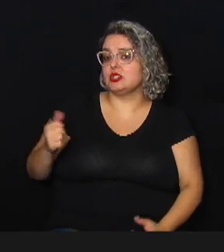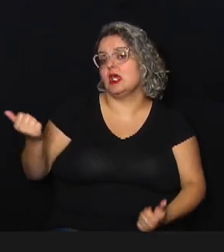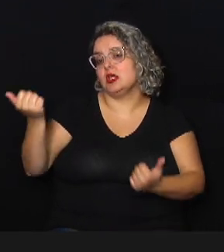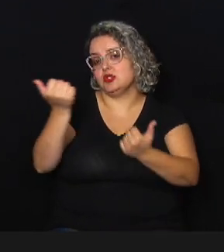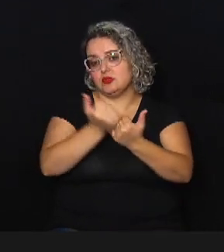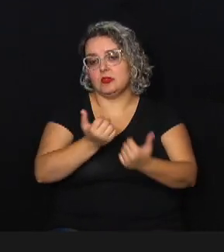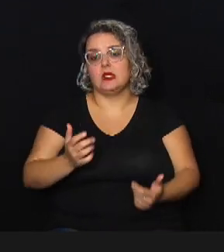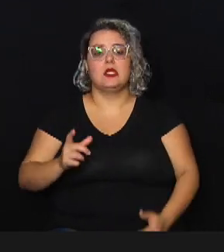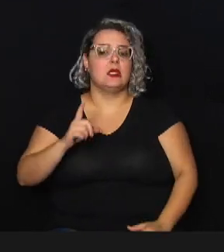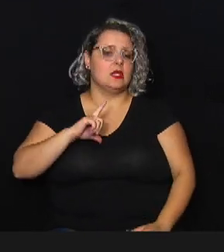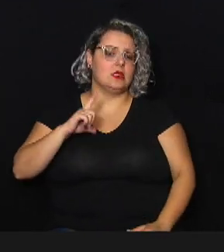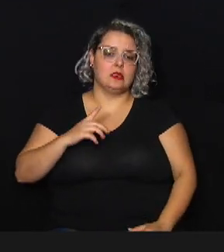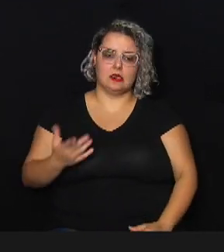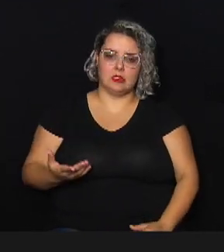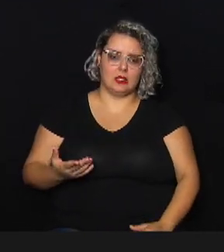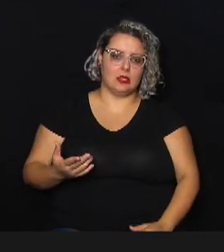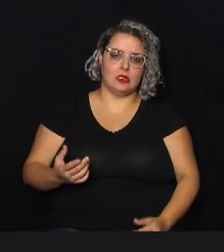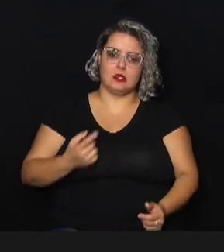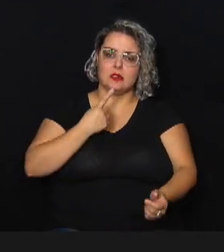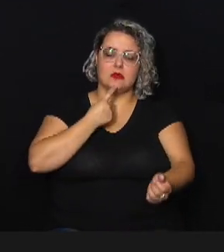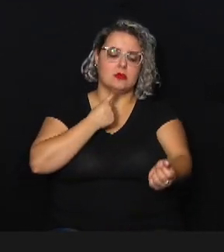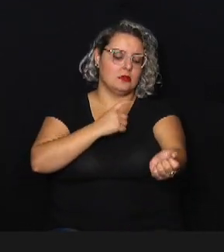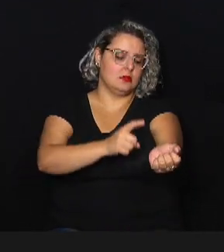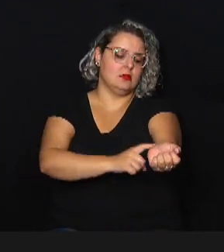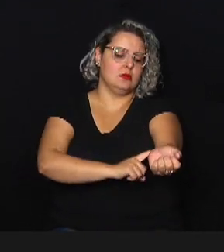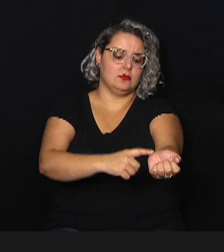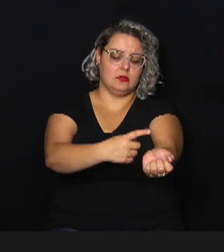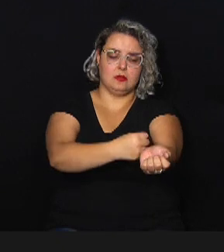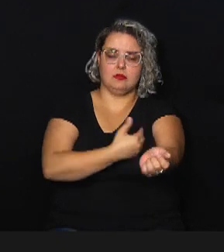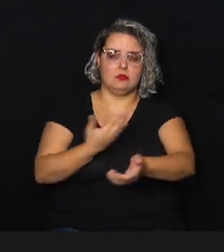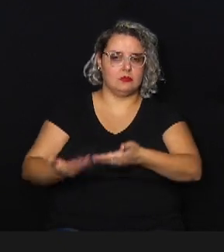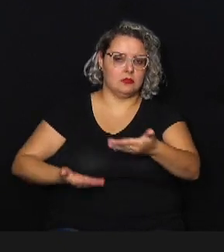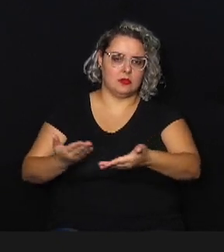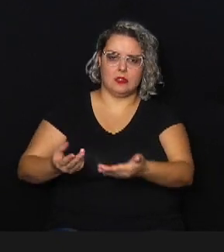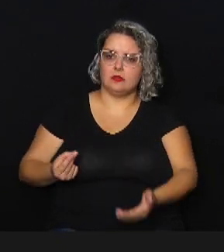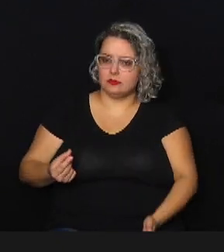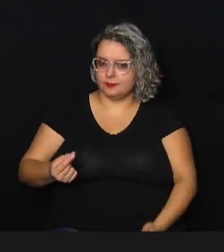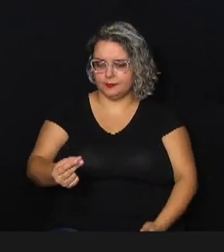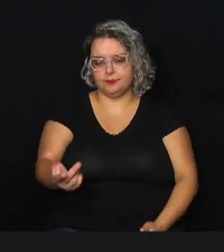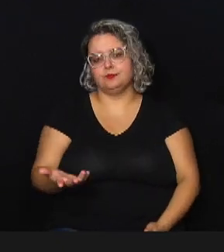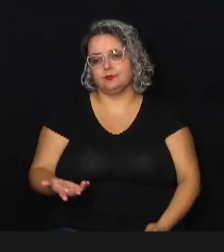você vai tratar o resto da vida. Tá? Então, cada leucemia é de um tipo.